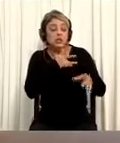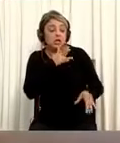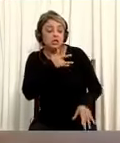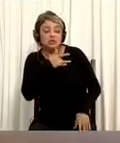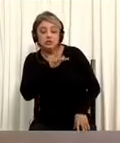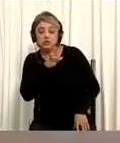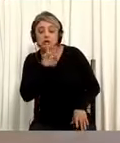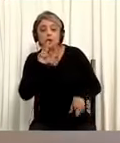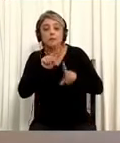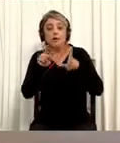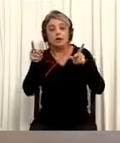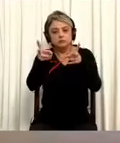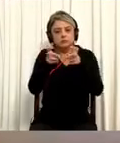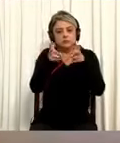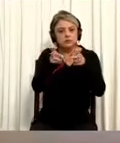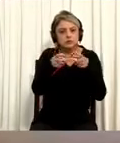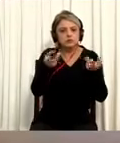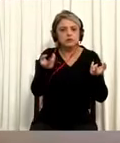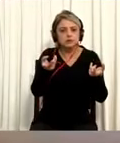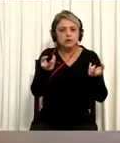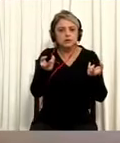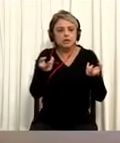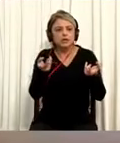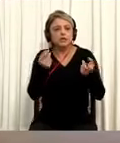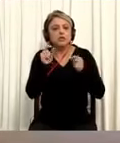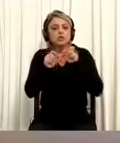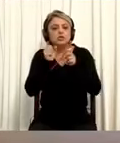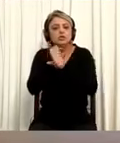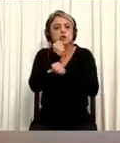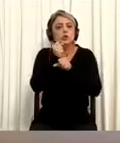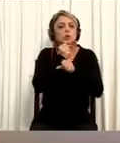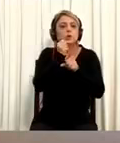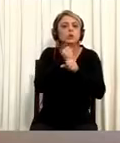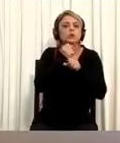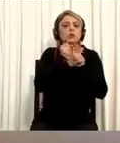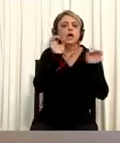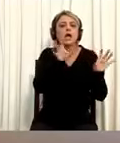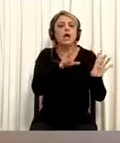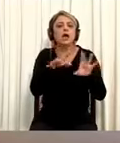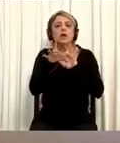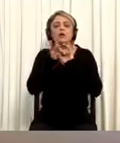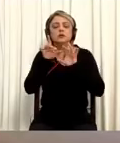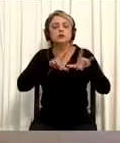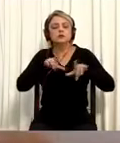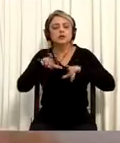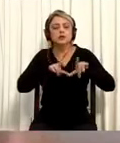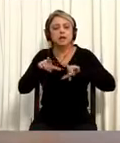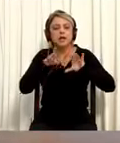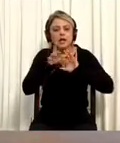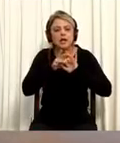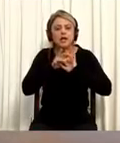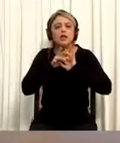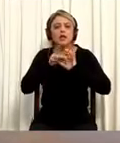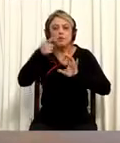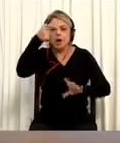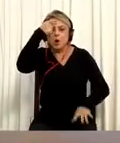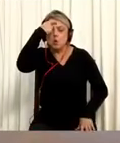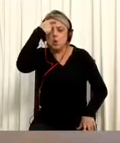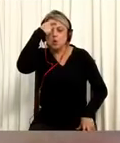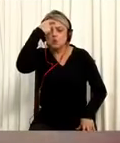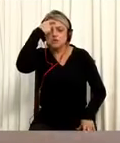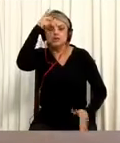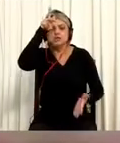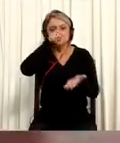perspectiva que foi colocada muito bem pelas companheiras, de construir a unidade dos trabalhadores, de construir uma consciência de